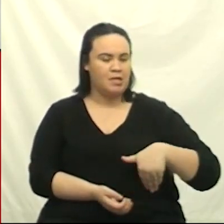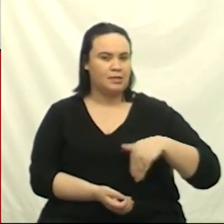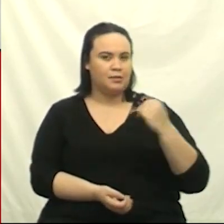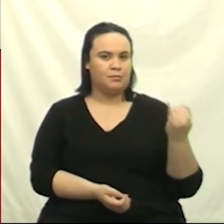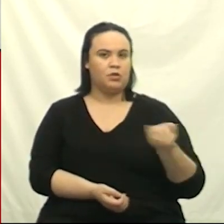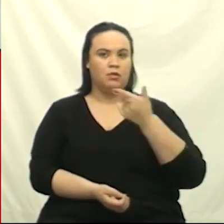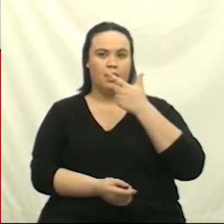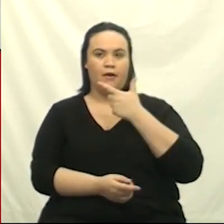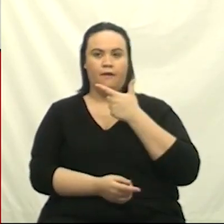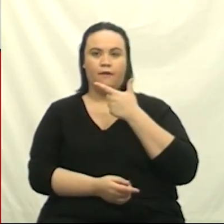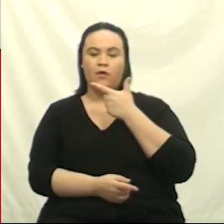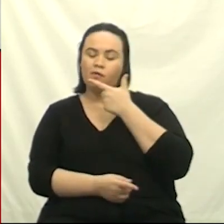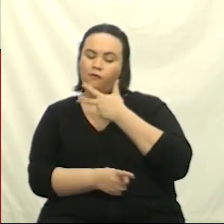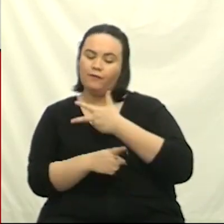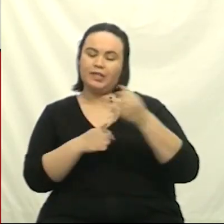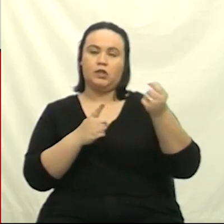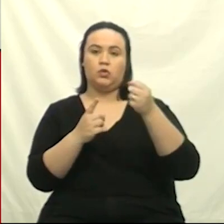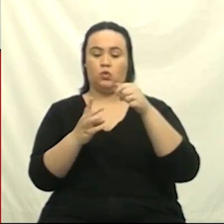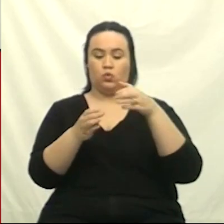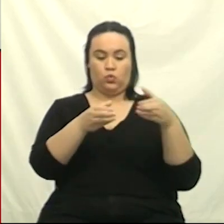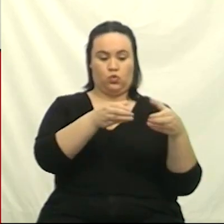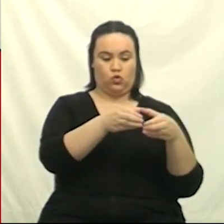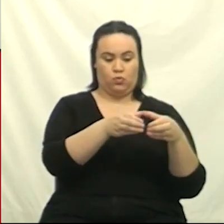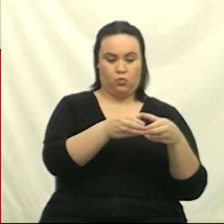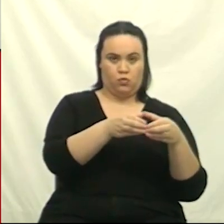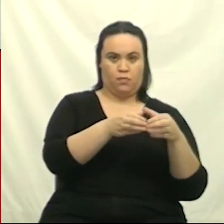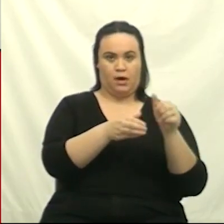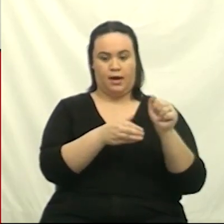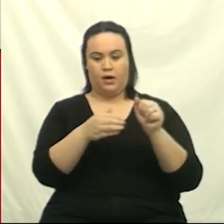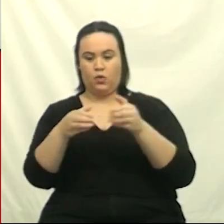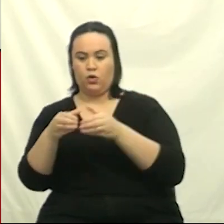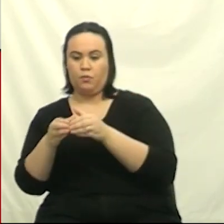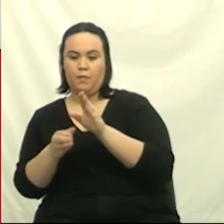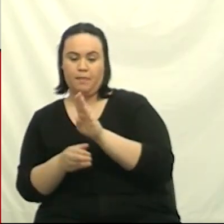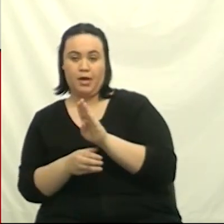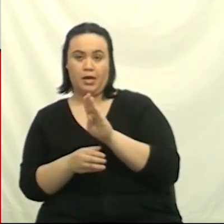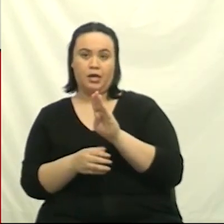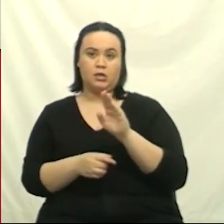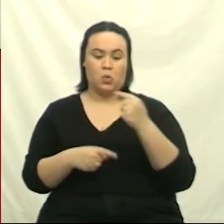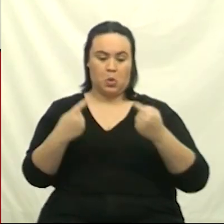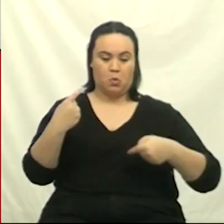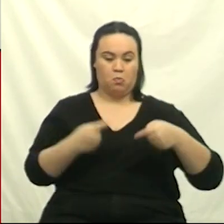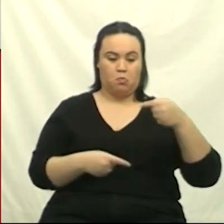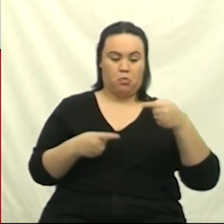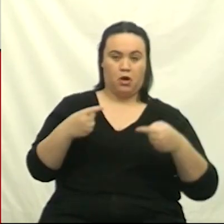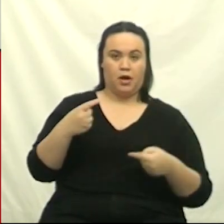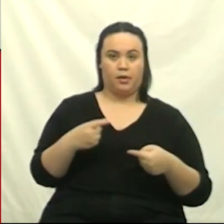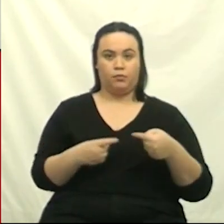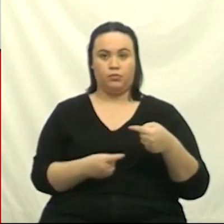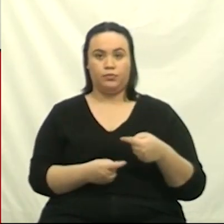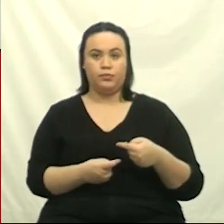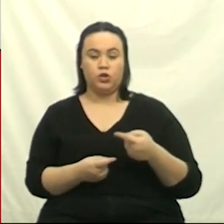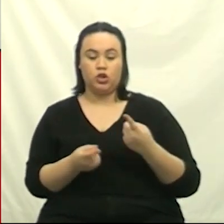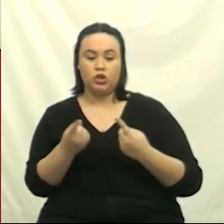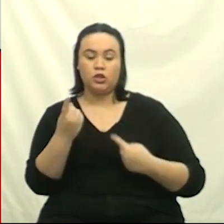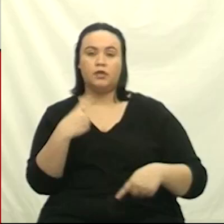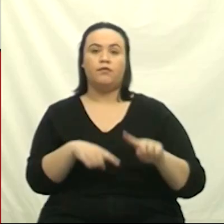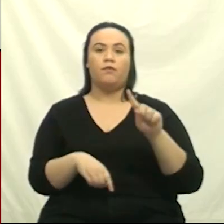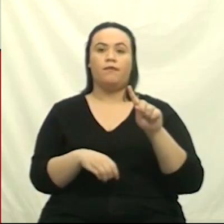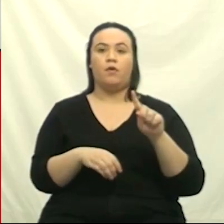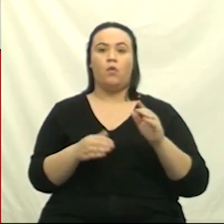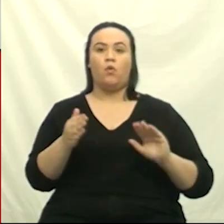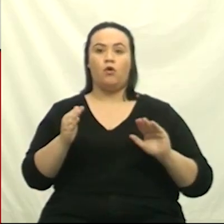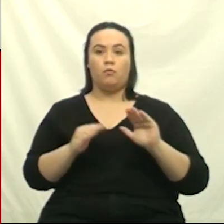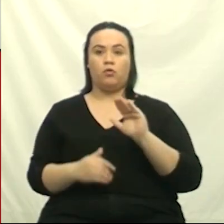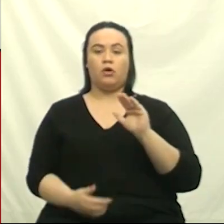a vitória das duas equipes na competição os alunos enfrentaram o desafio de desenvolver um robô